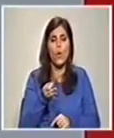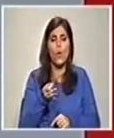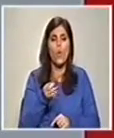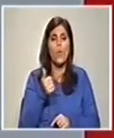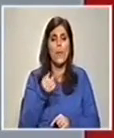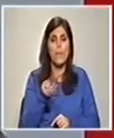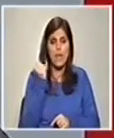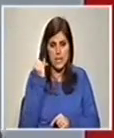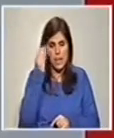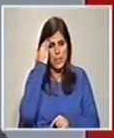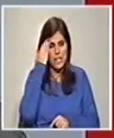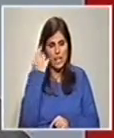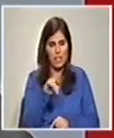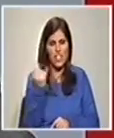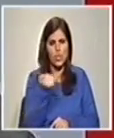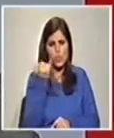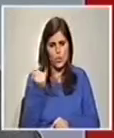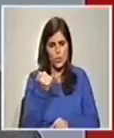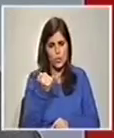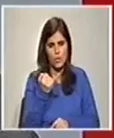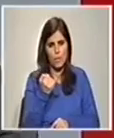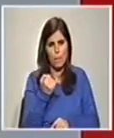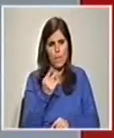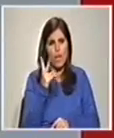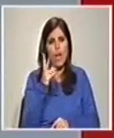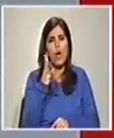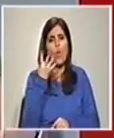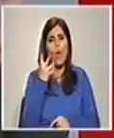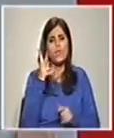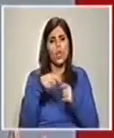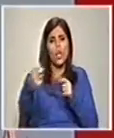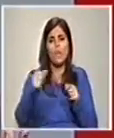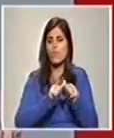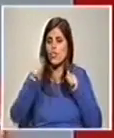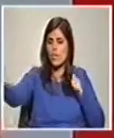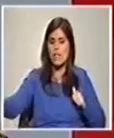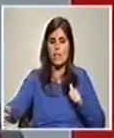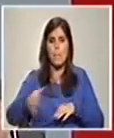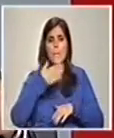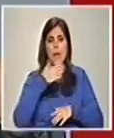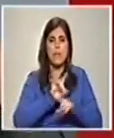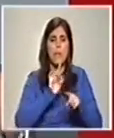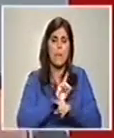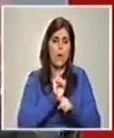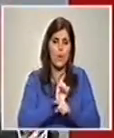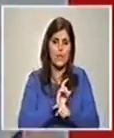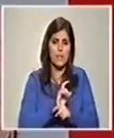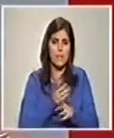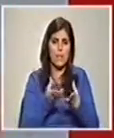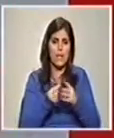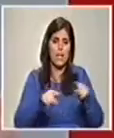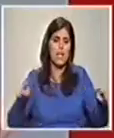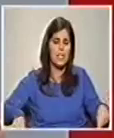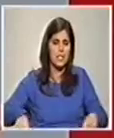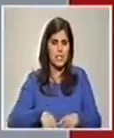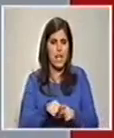é instituições com 4 km de distância que estão a pedir a mesma coisa em construção profunda. Tipo as salas Snoozland, que hoje